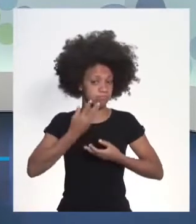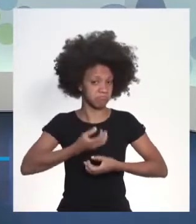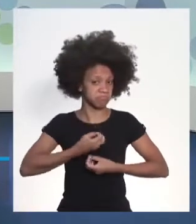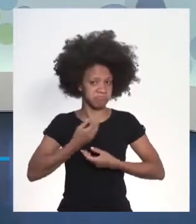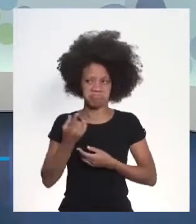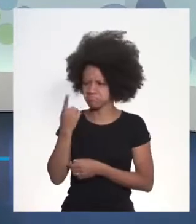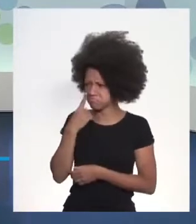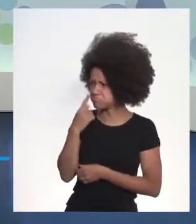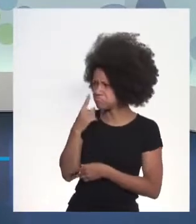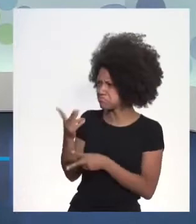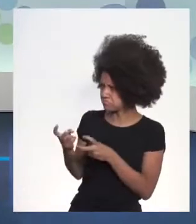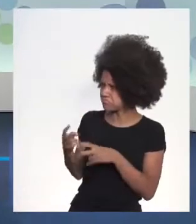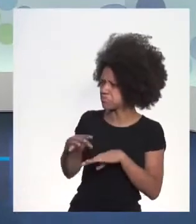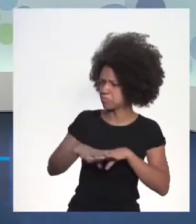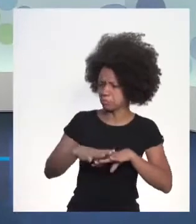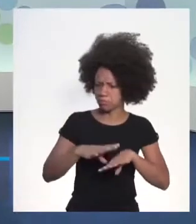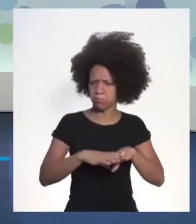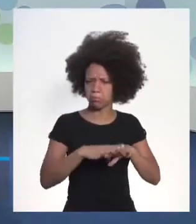né